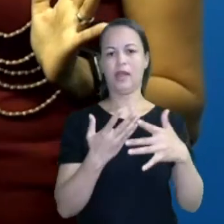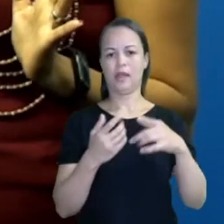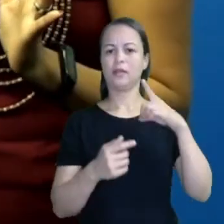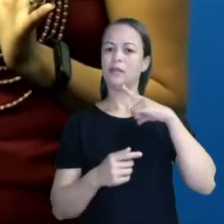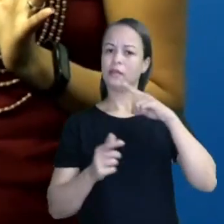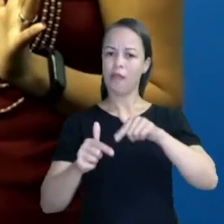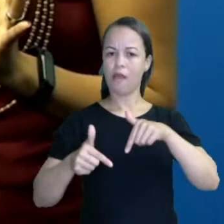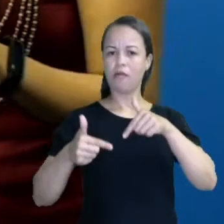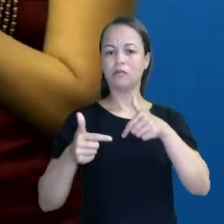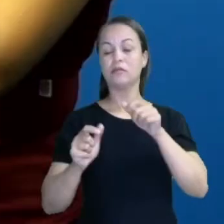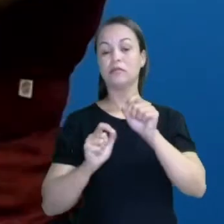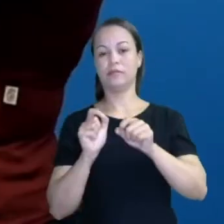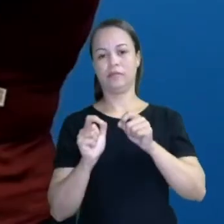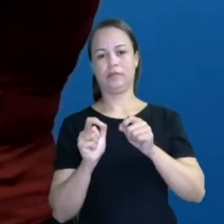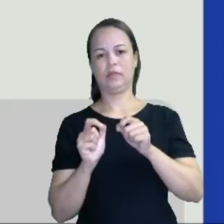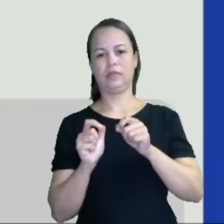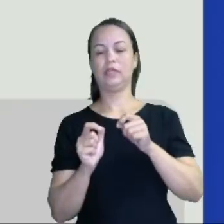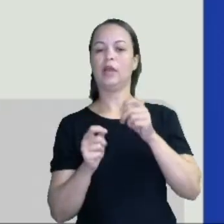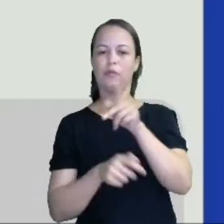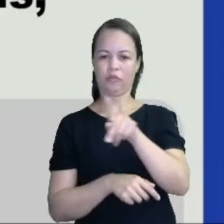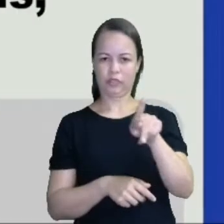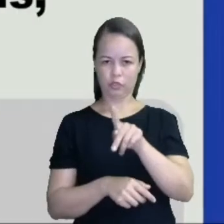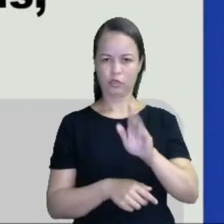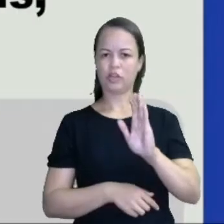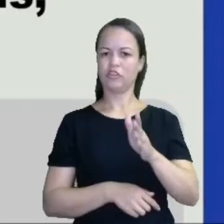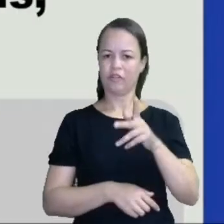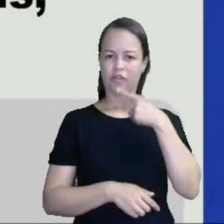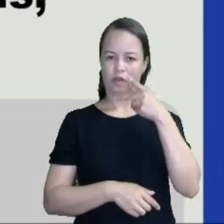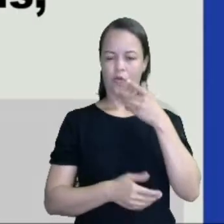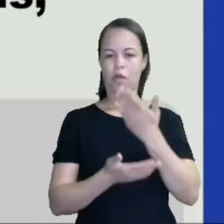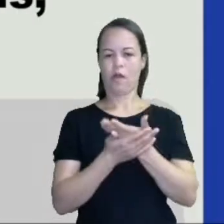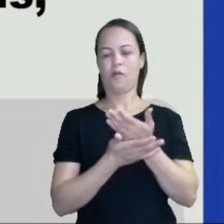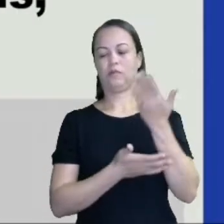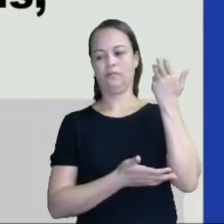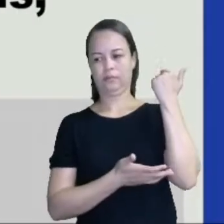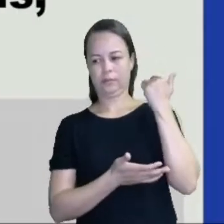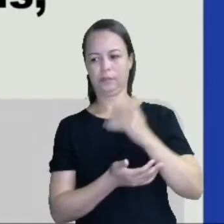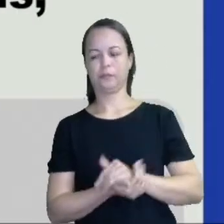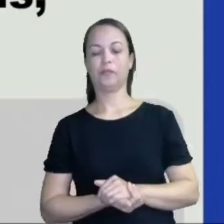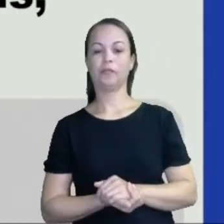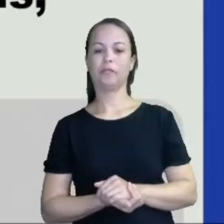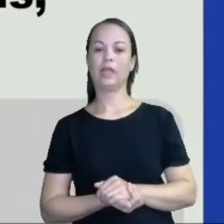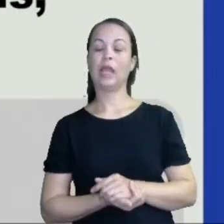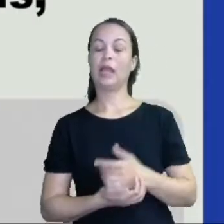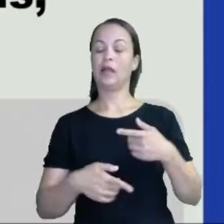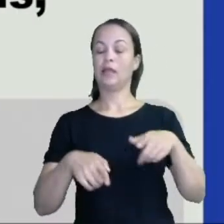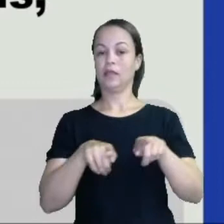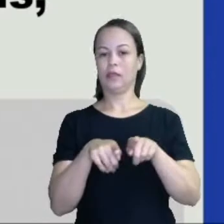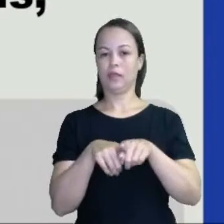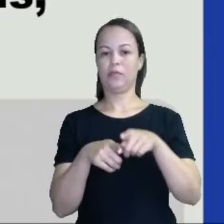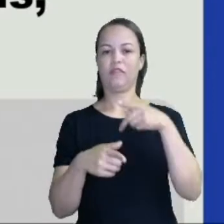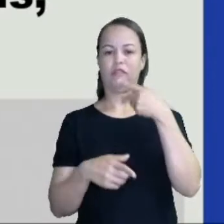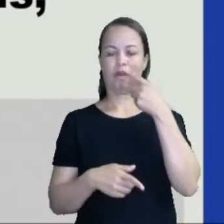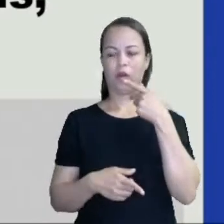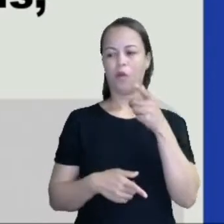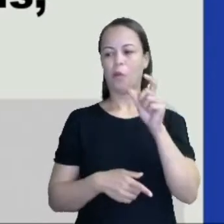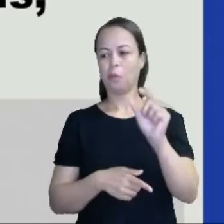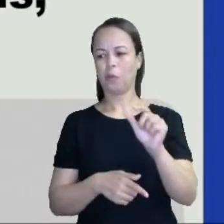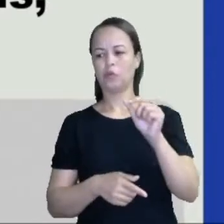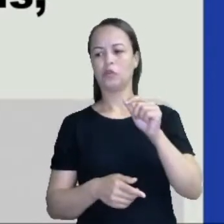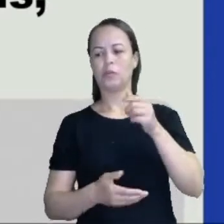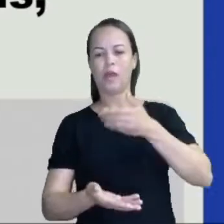isso para vocês na aula passada. Também falou um pouquinho sobre a relação entre a urbanização